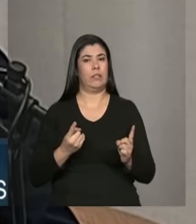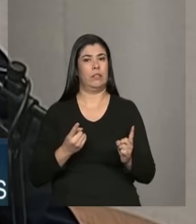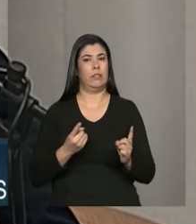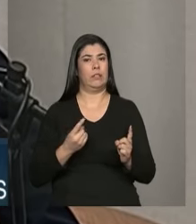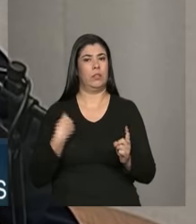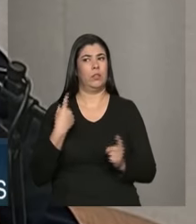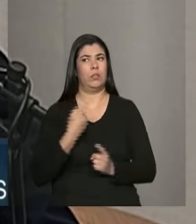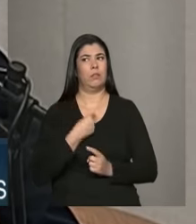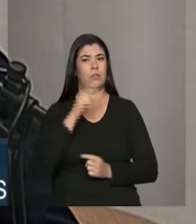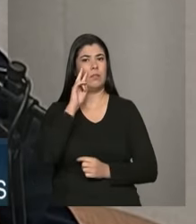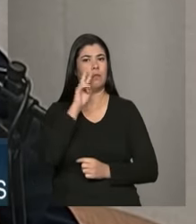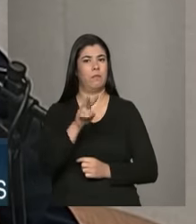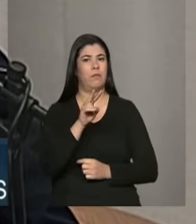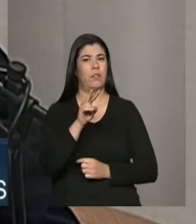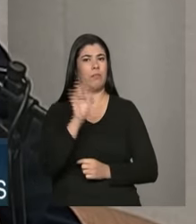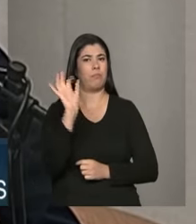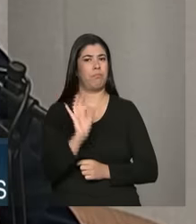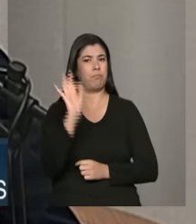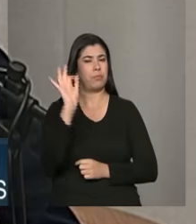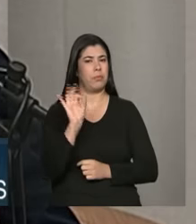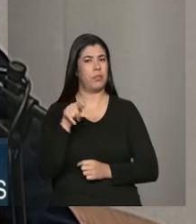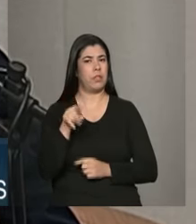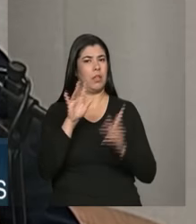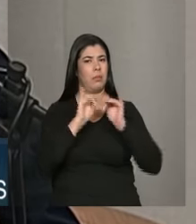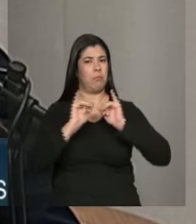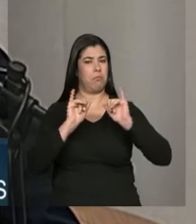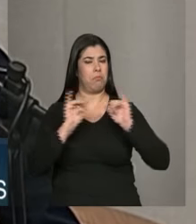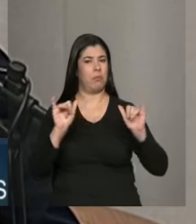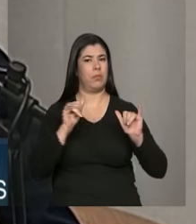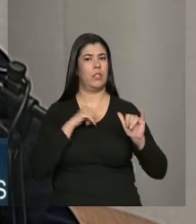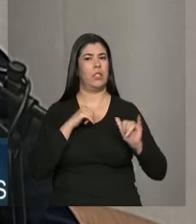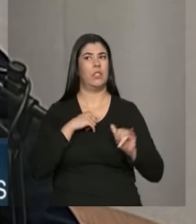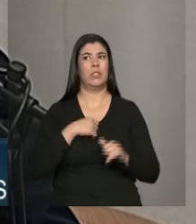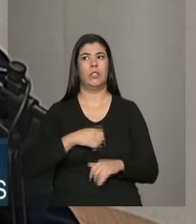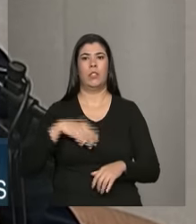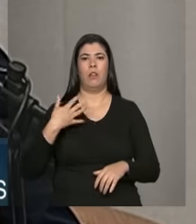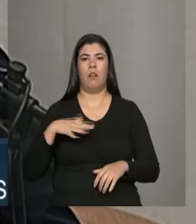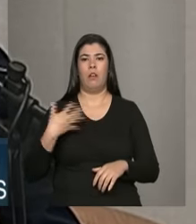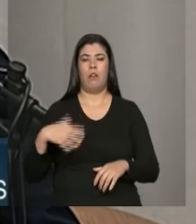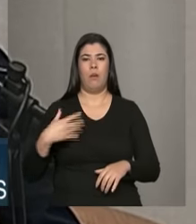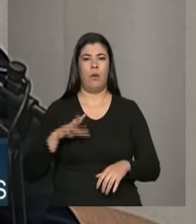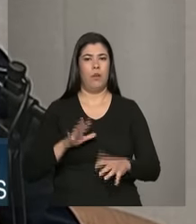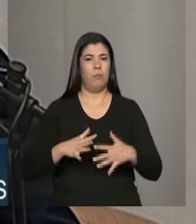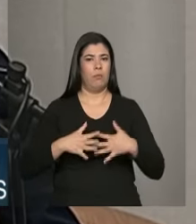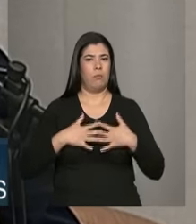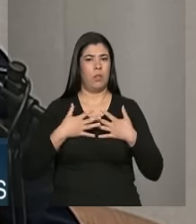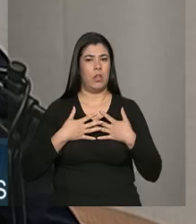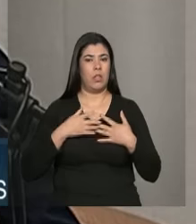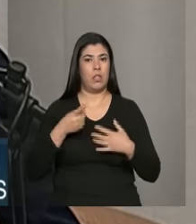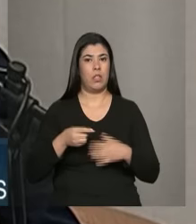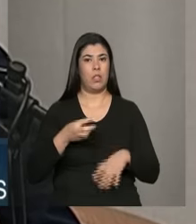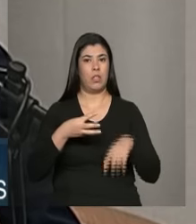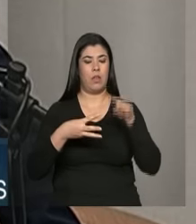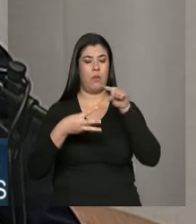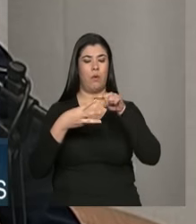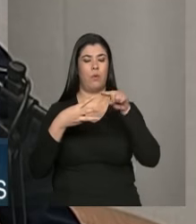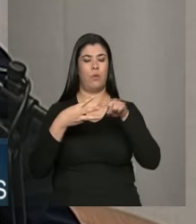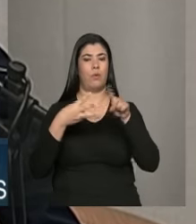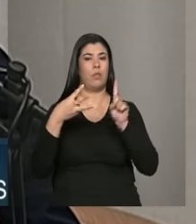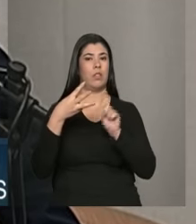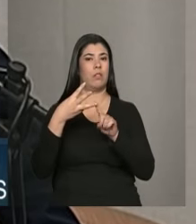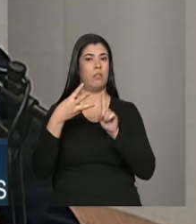esses dados estarrecedores que o tráfico de pessoas é o ter maior